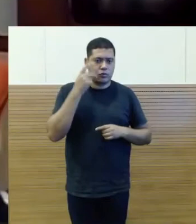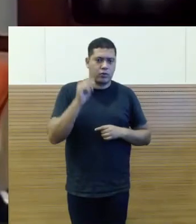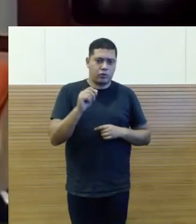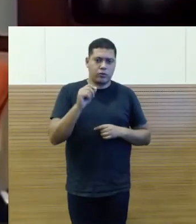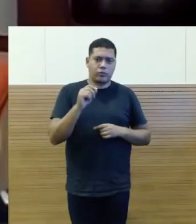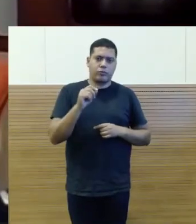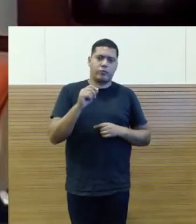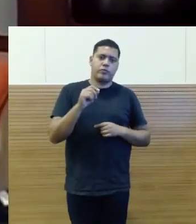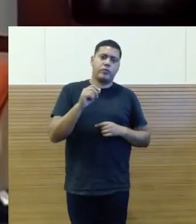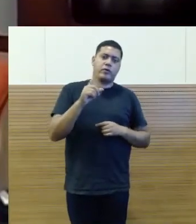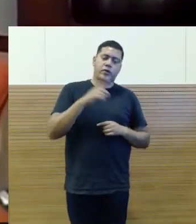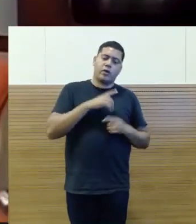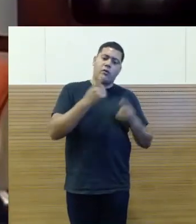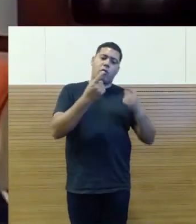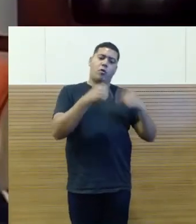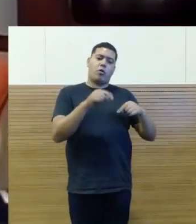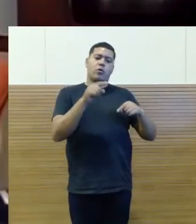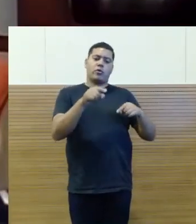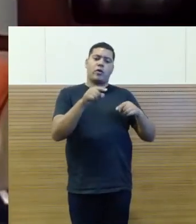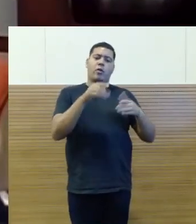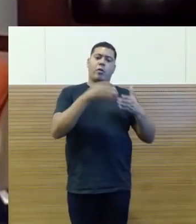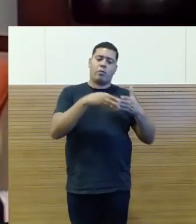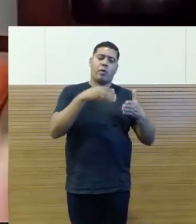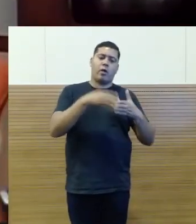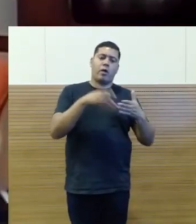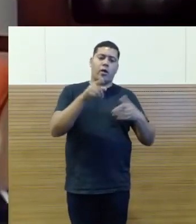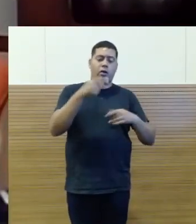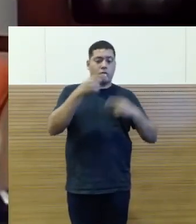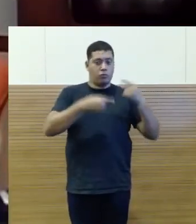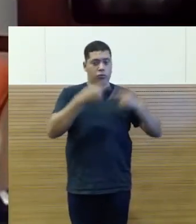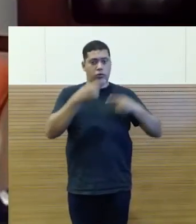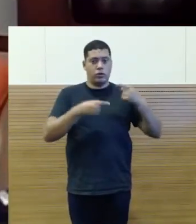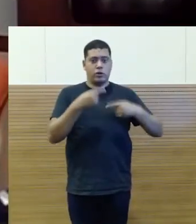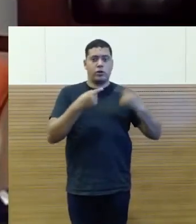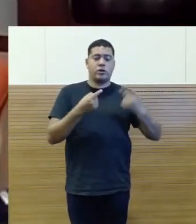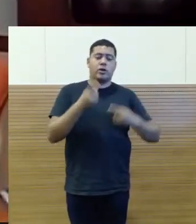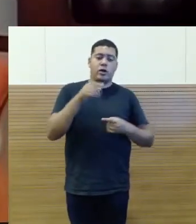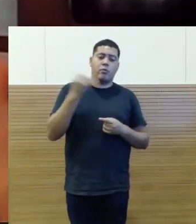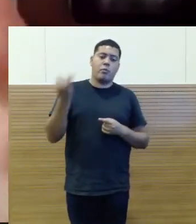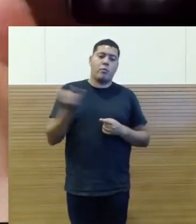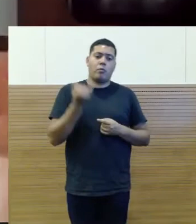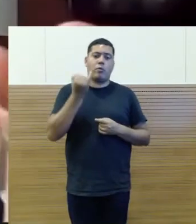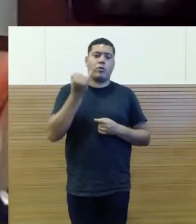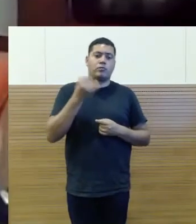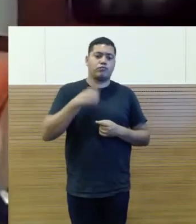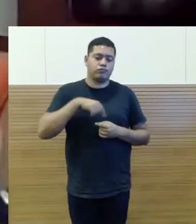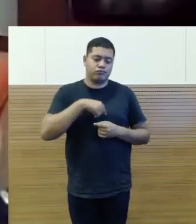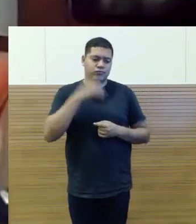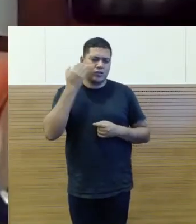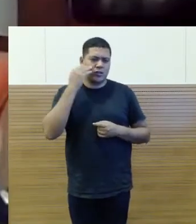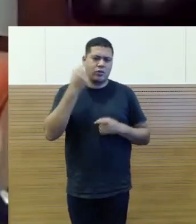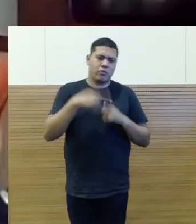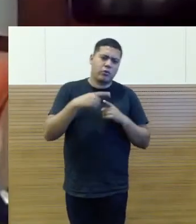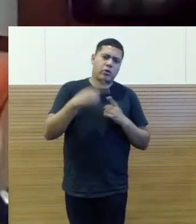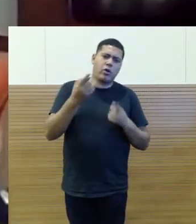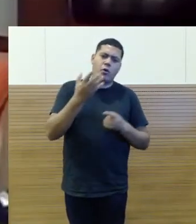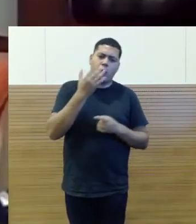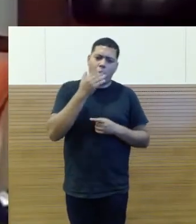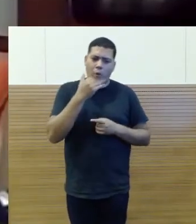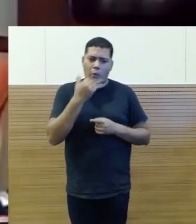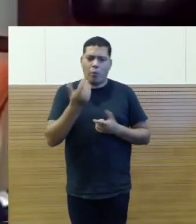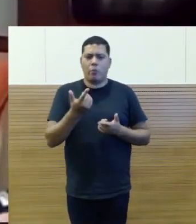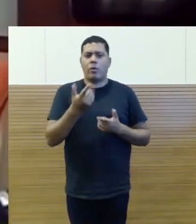se contrapor esses obstáculos. Então, nessas políticas, é fundamental a gente entender por que o consumo de